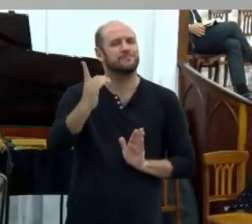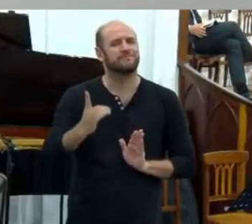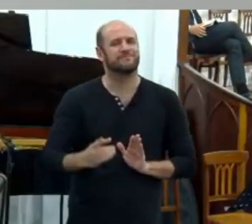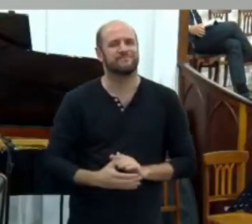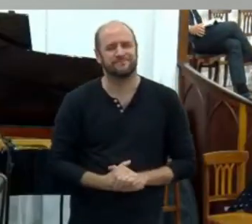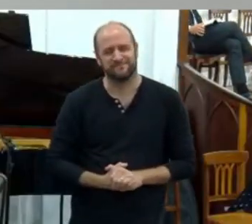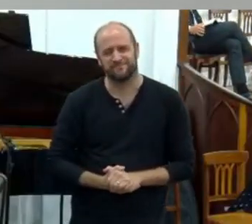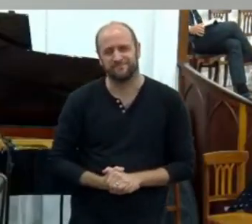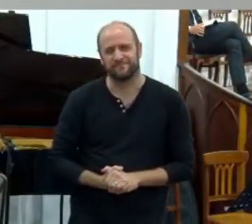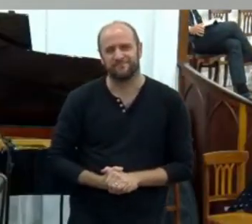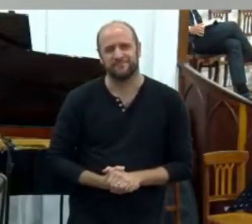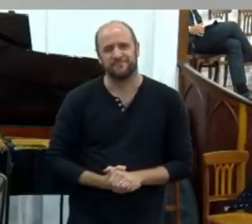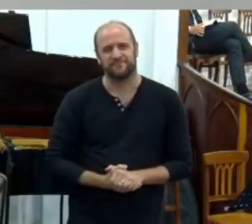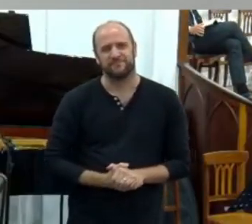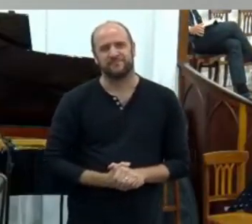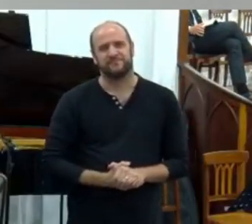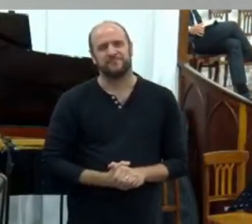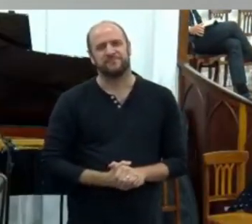dia.